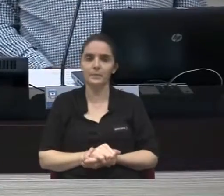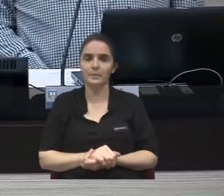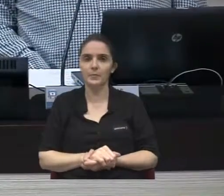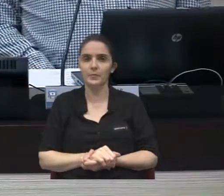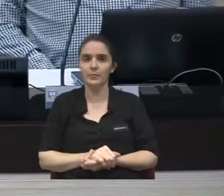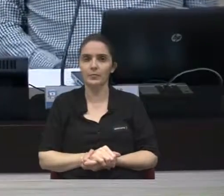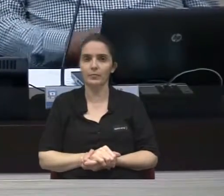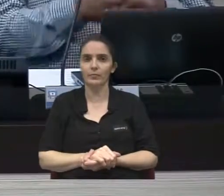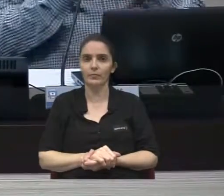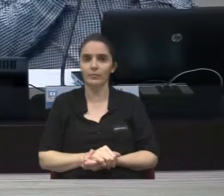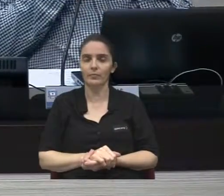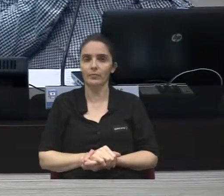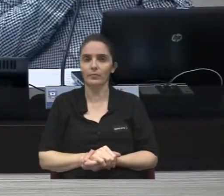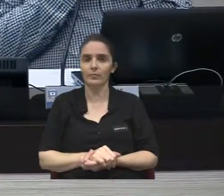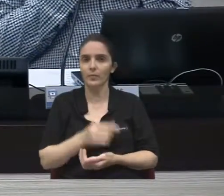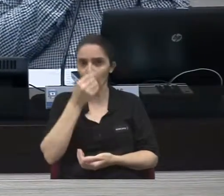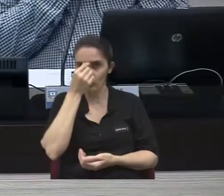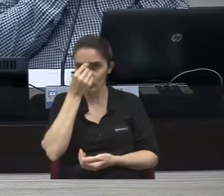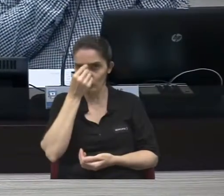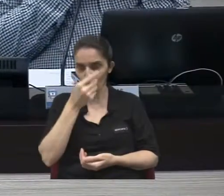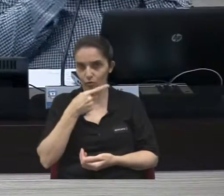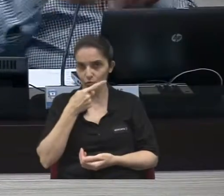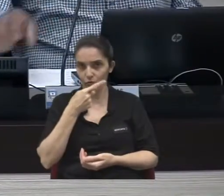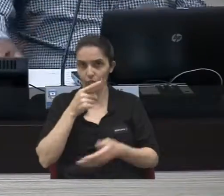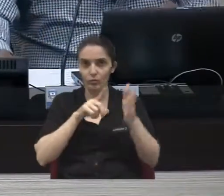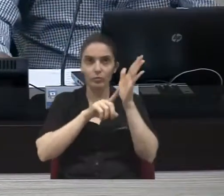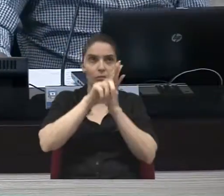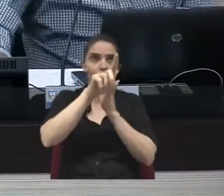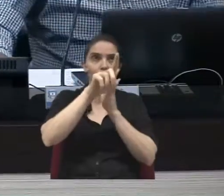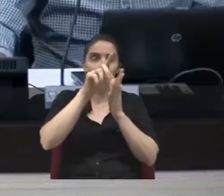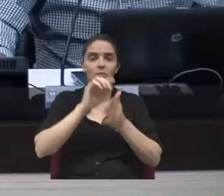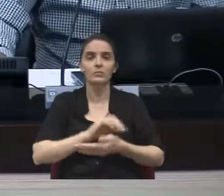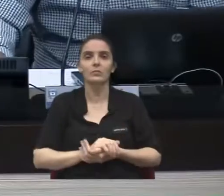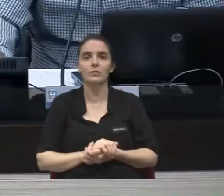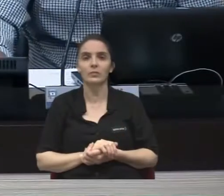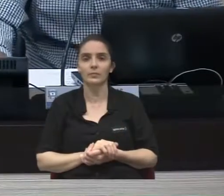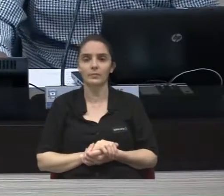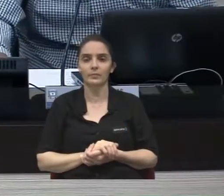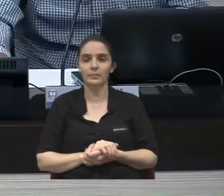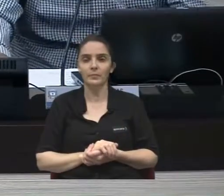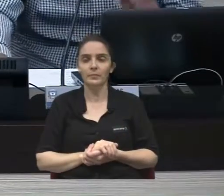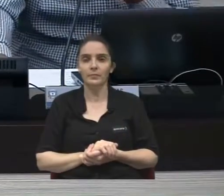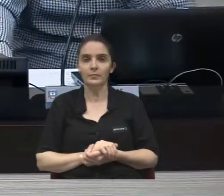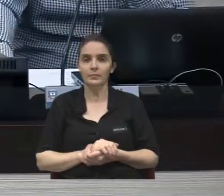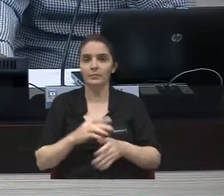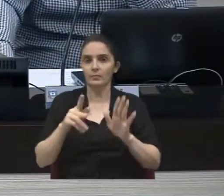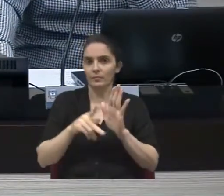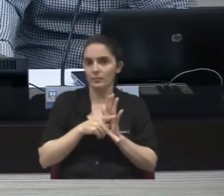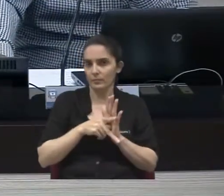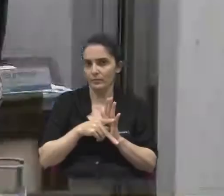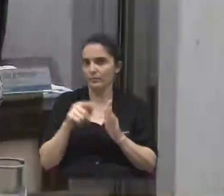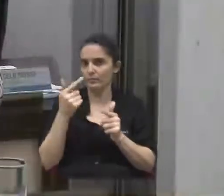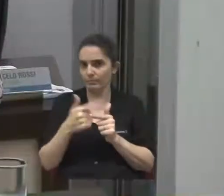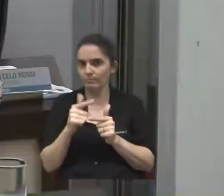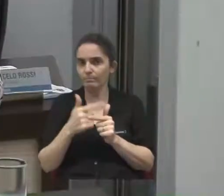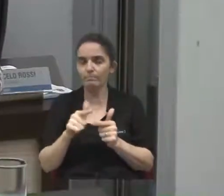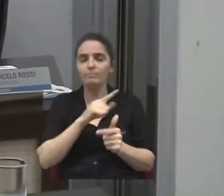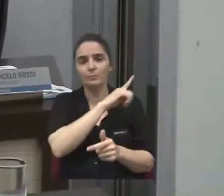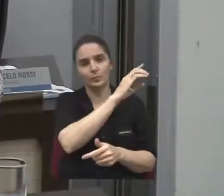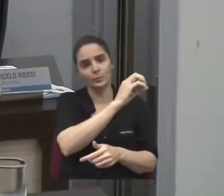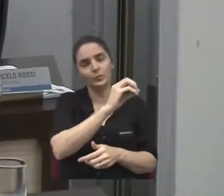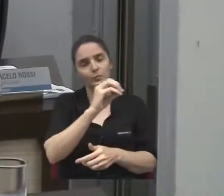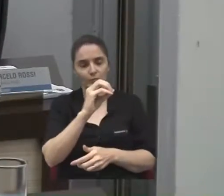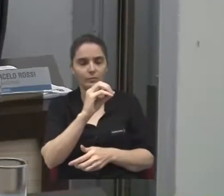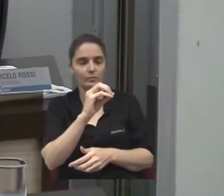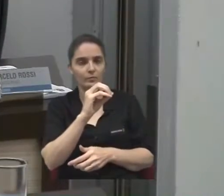ao Jorge, né, do requerimento propriamente dito, em relação à questão daquela problemática do zoológico, e dizer que